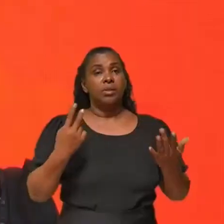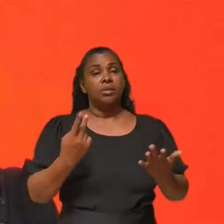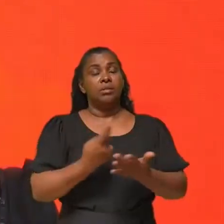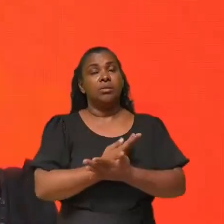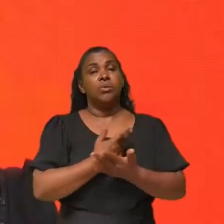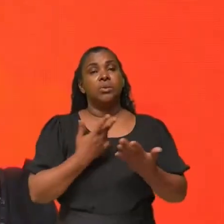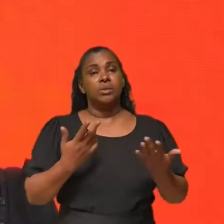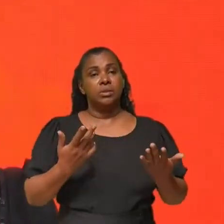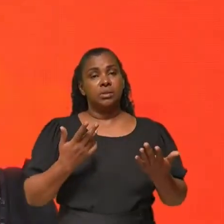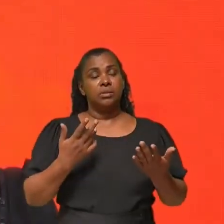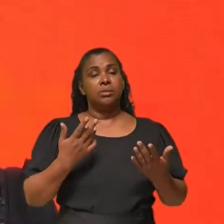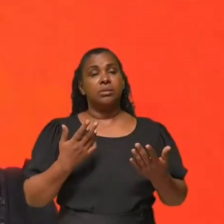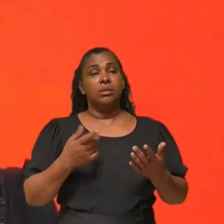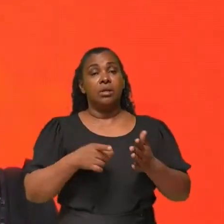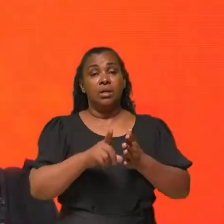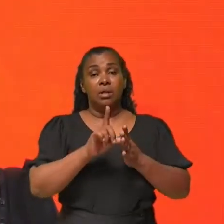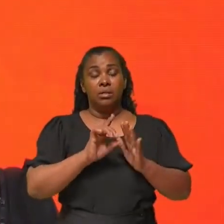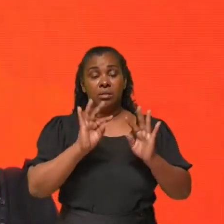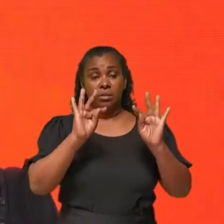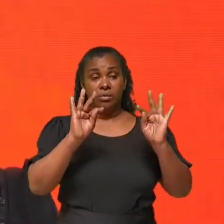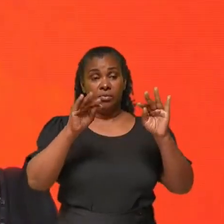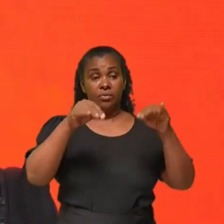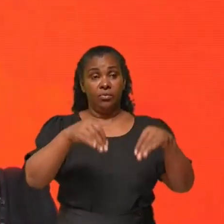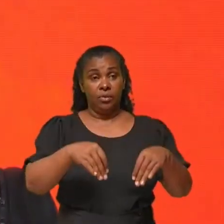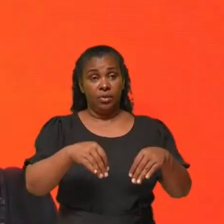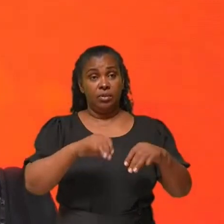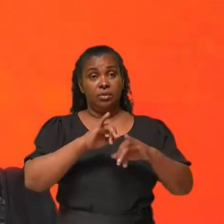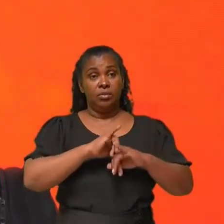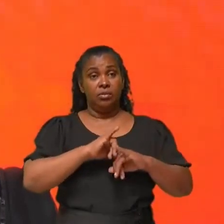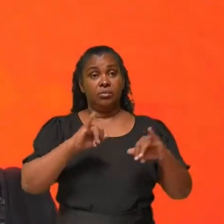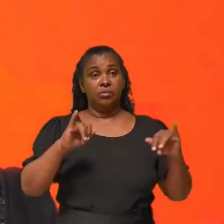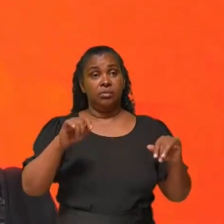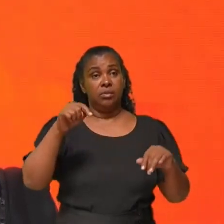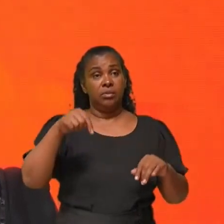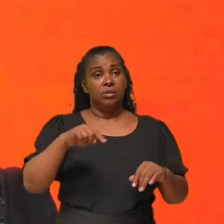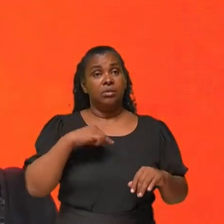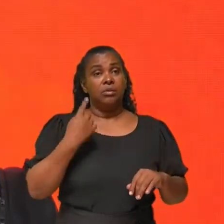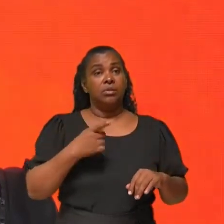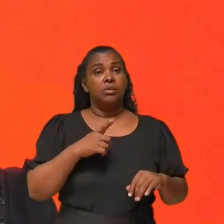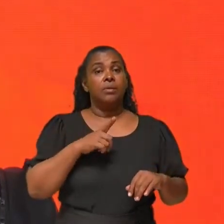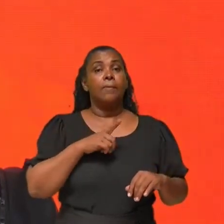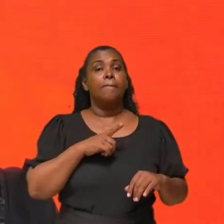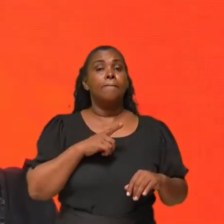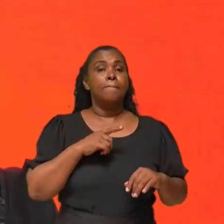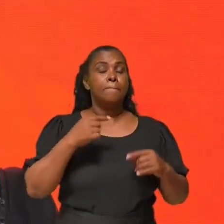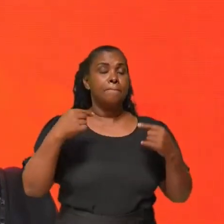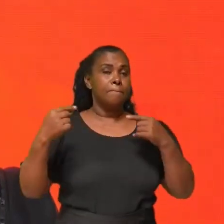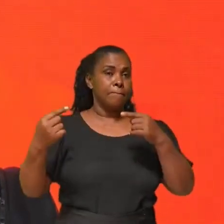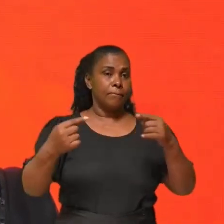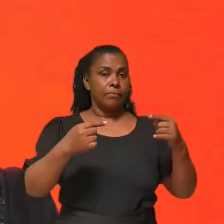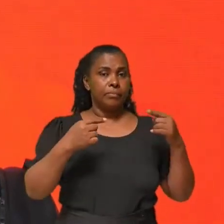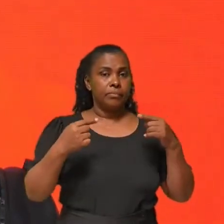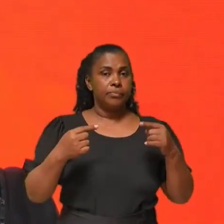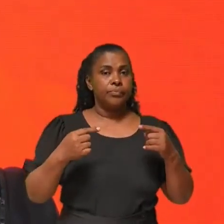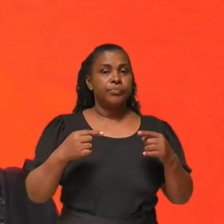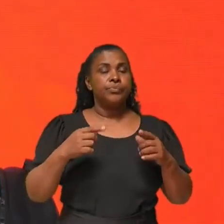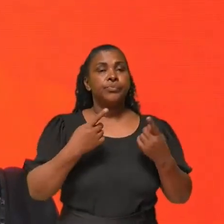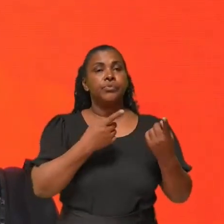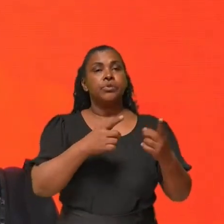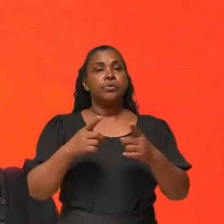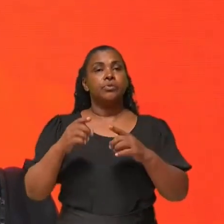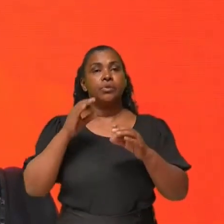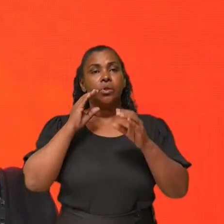conclusão, eu diria que aqui nós temos, nessa discussão sobre os desafios da comunicação, eu acho que